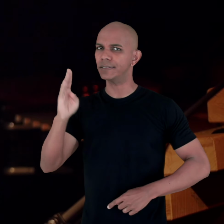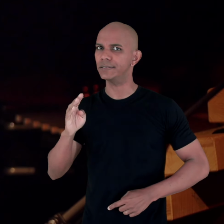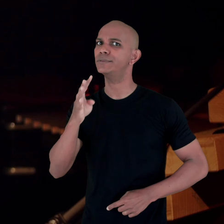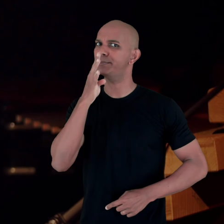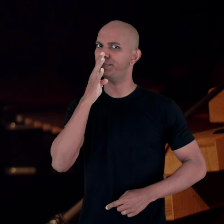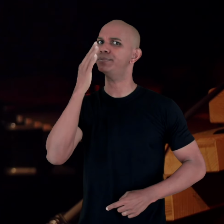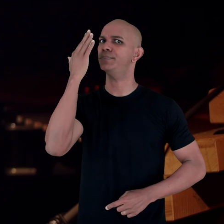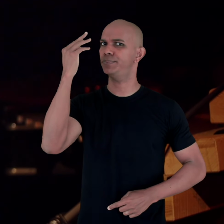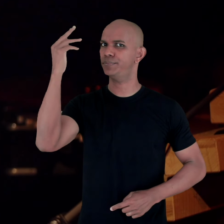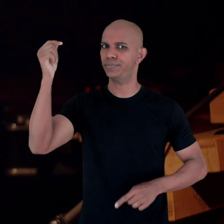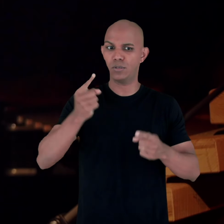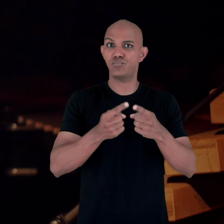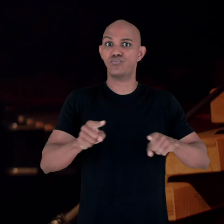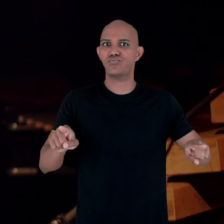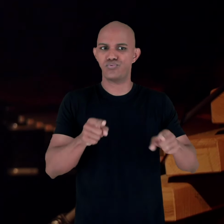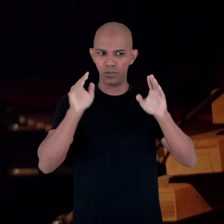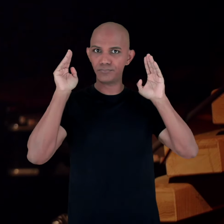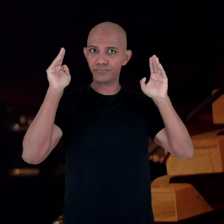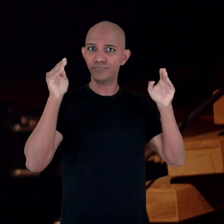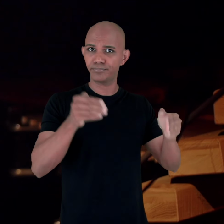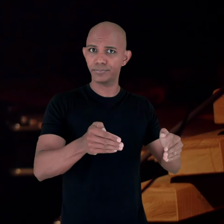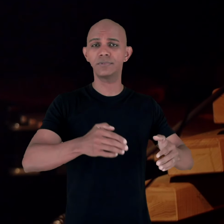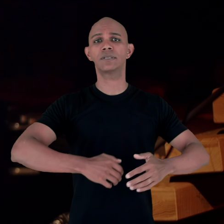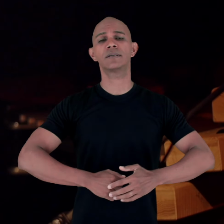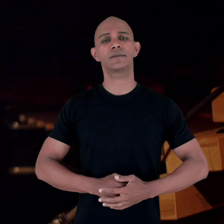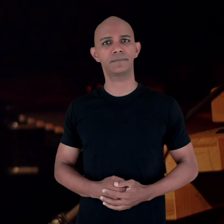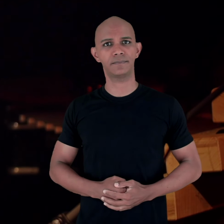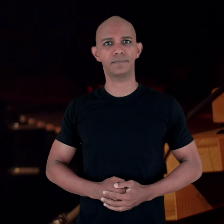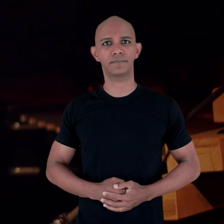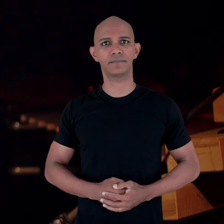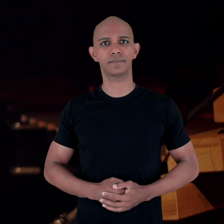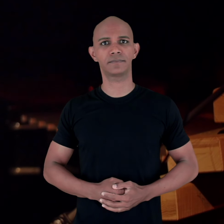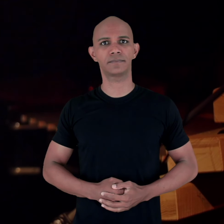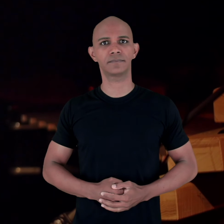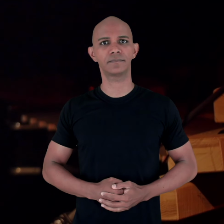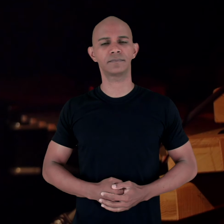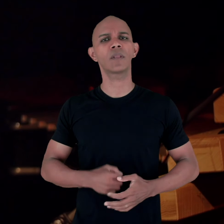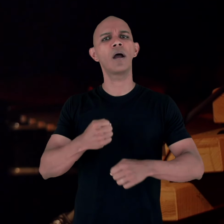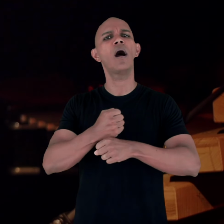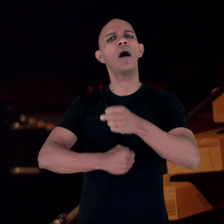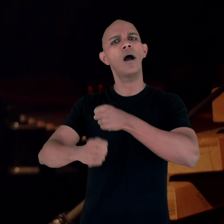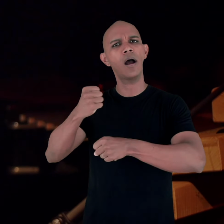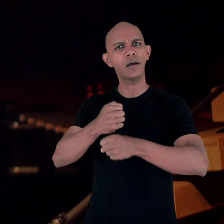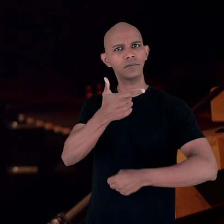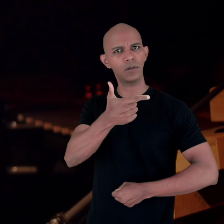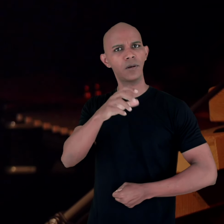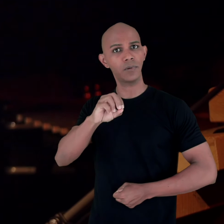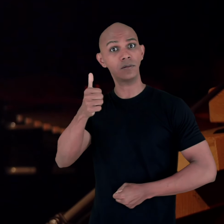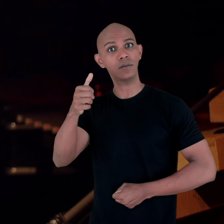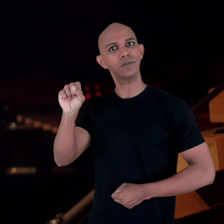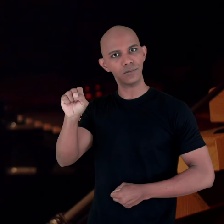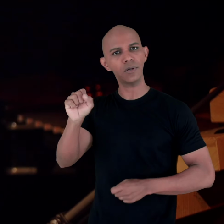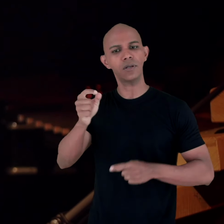tradicionais programas do Brasil dedicados à música do nosso tempo. Além disso, desde 2018, a